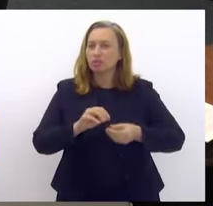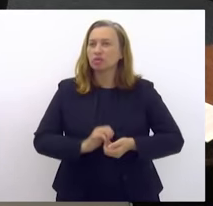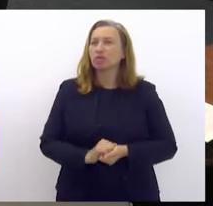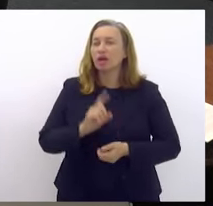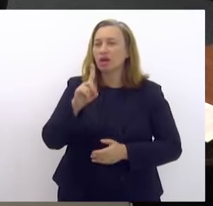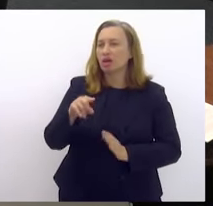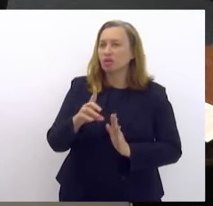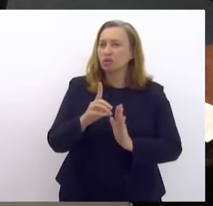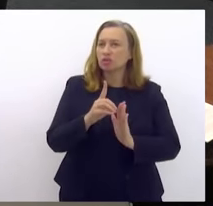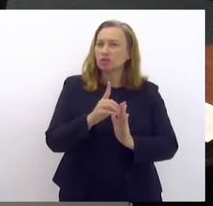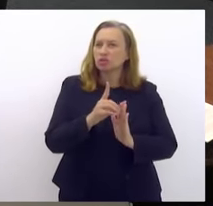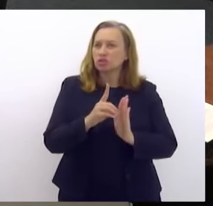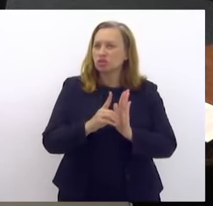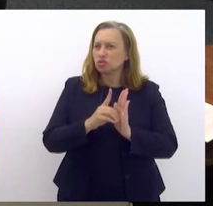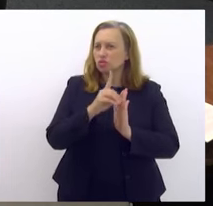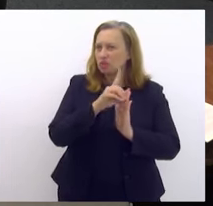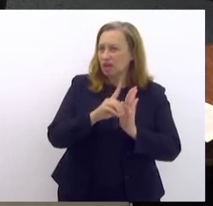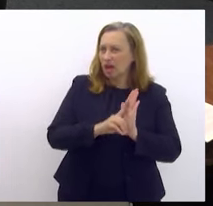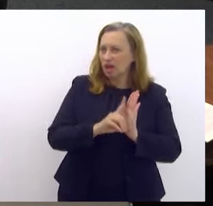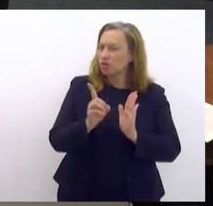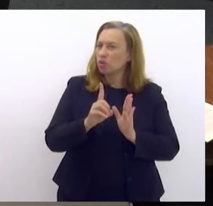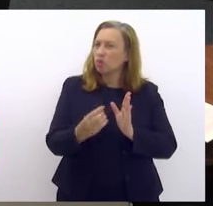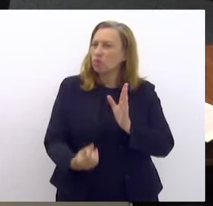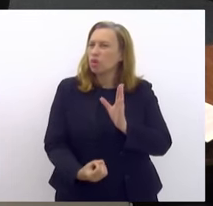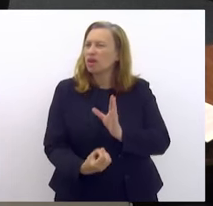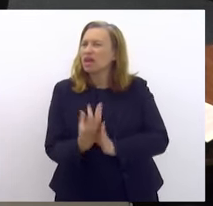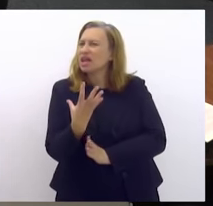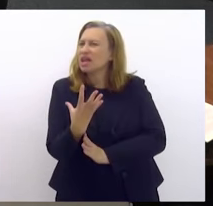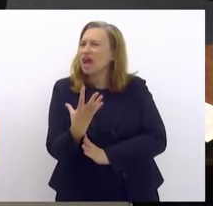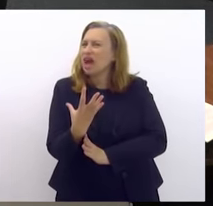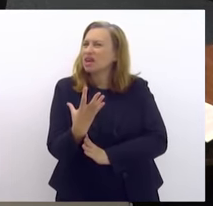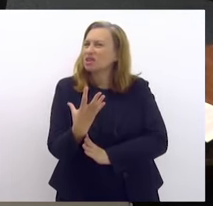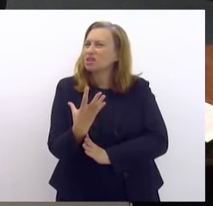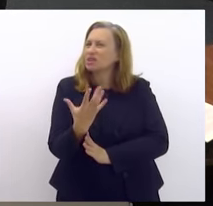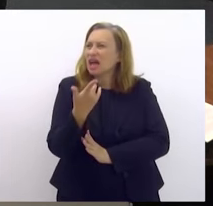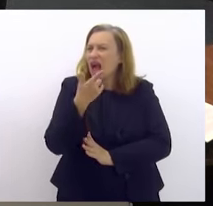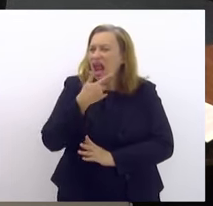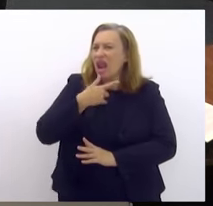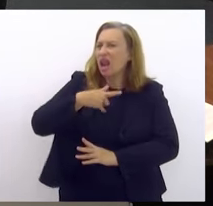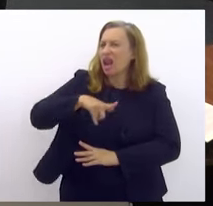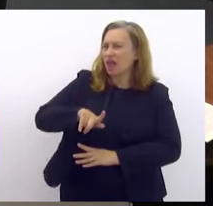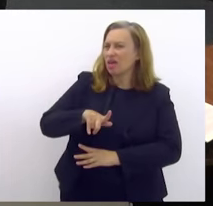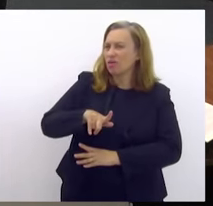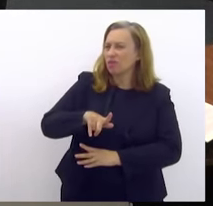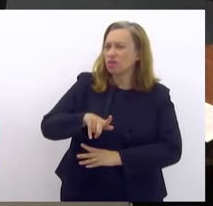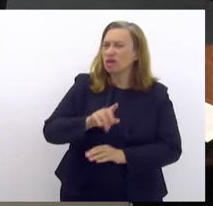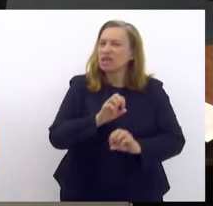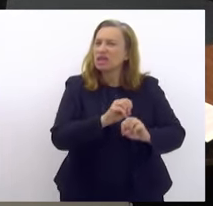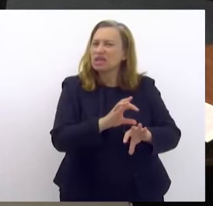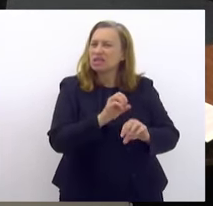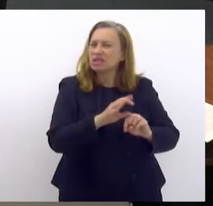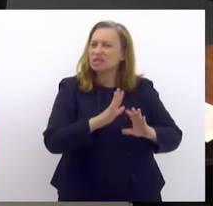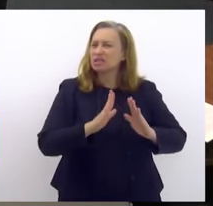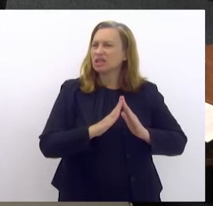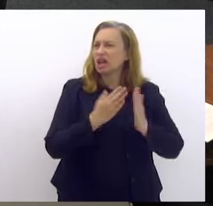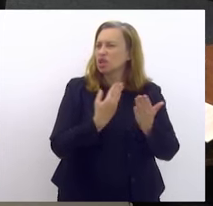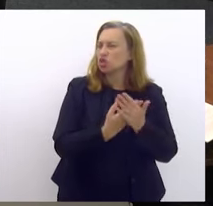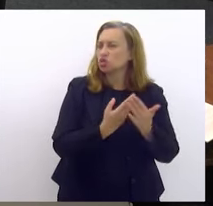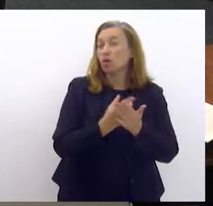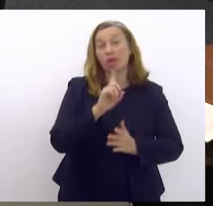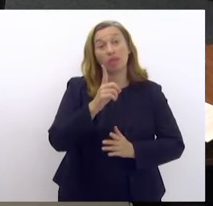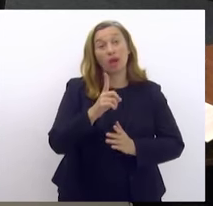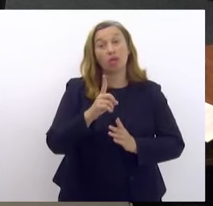dicionário. E o dicionário não nasce a partir da língua que se ensina na escola, mas é da